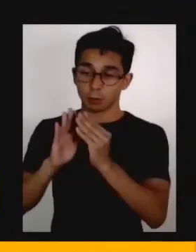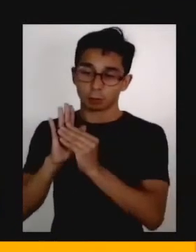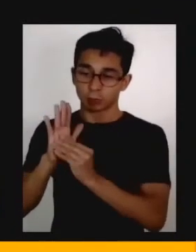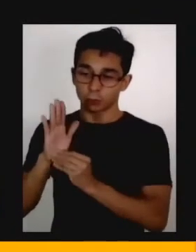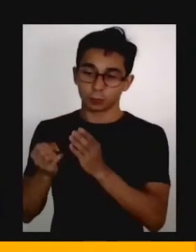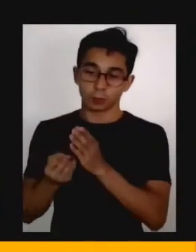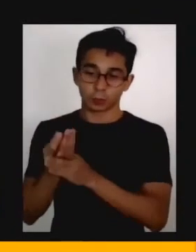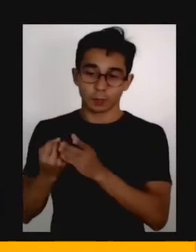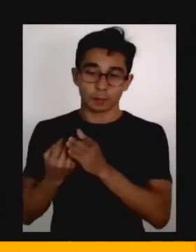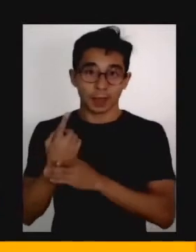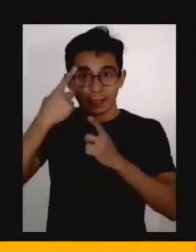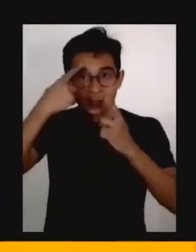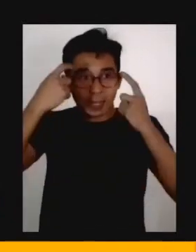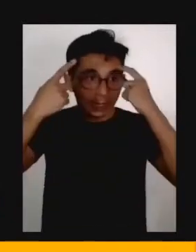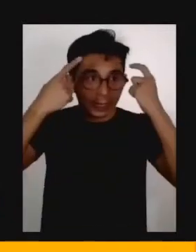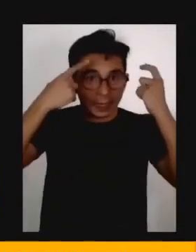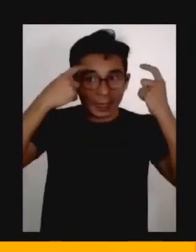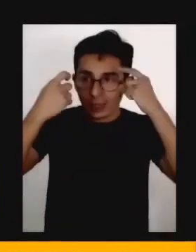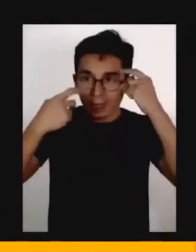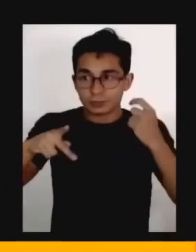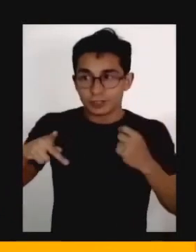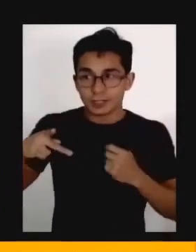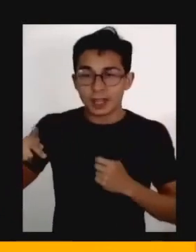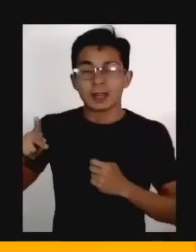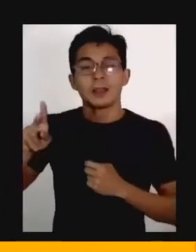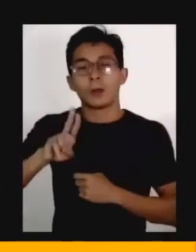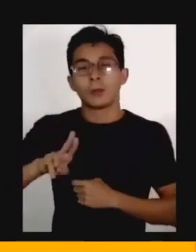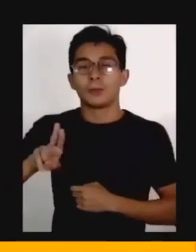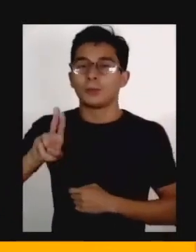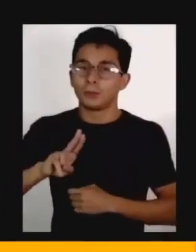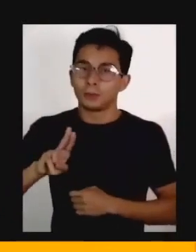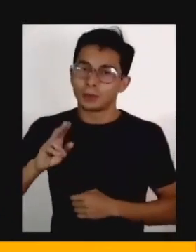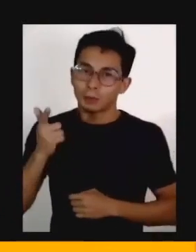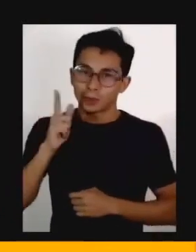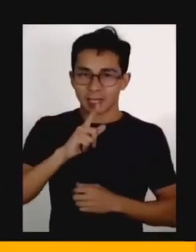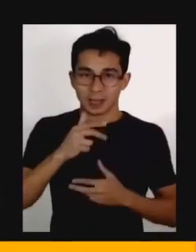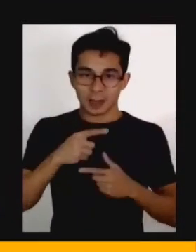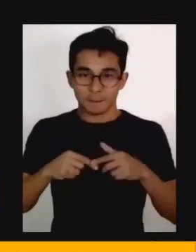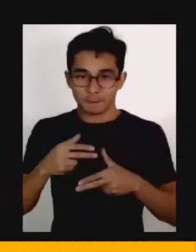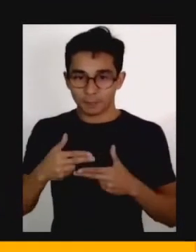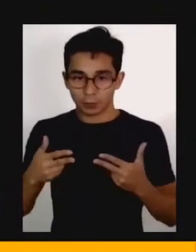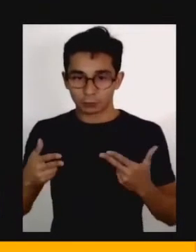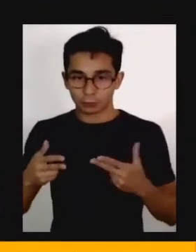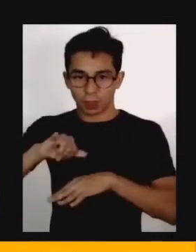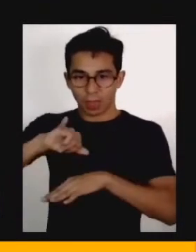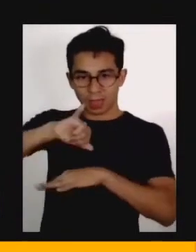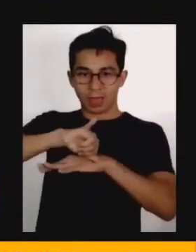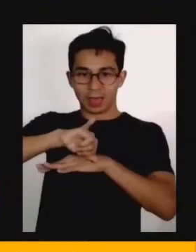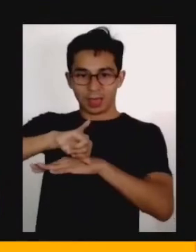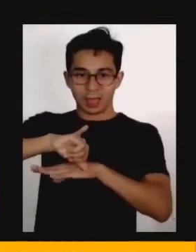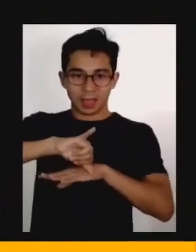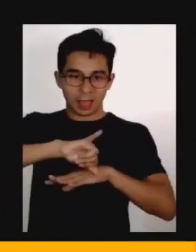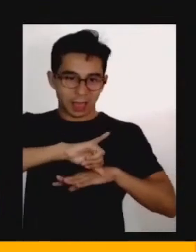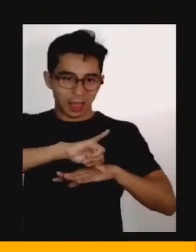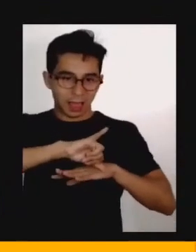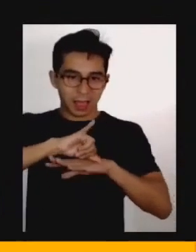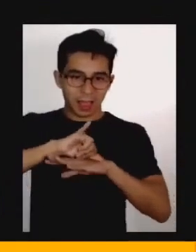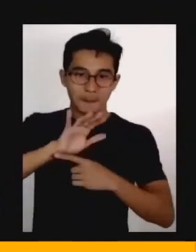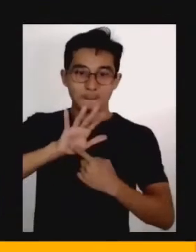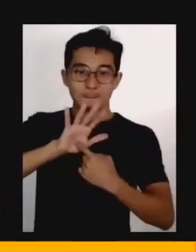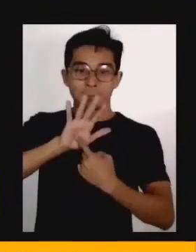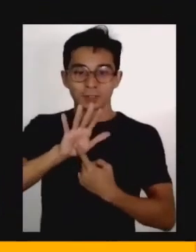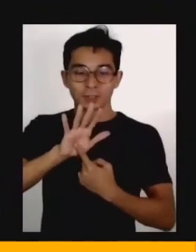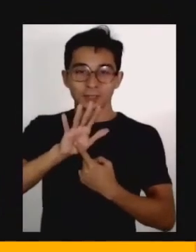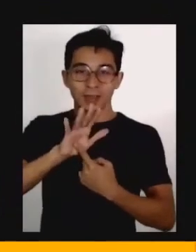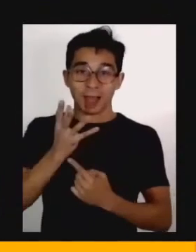criatividade para posicionar o produto em uma foto interessante no meio das artes que estavam sendo, das obras de artes que